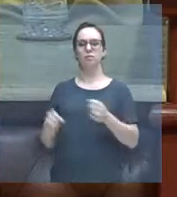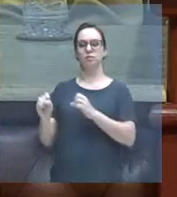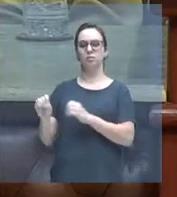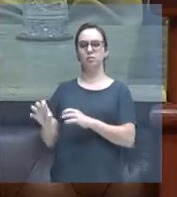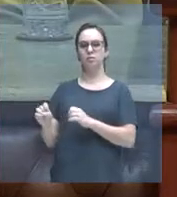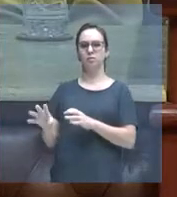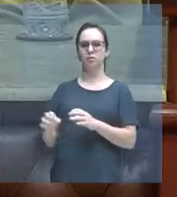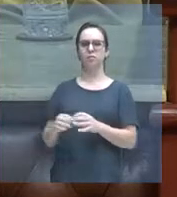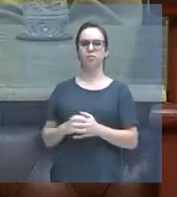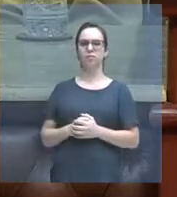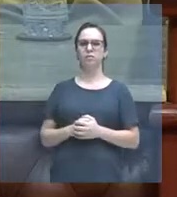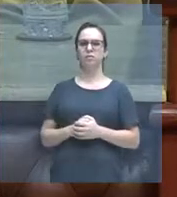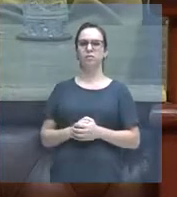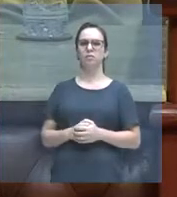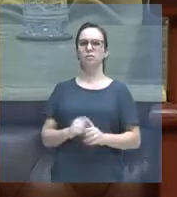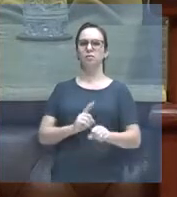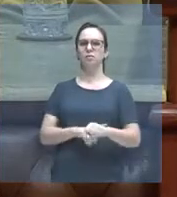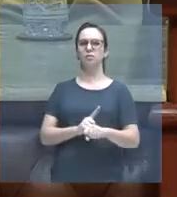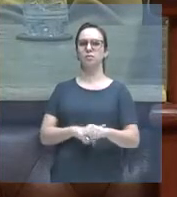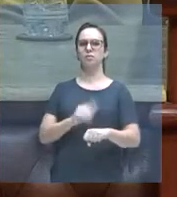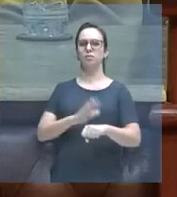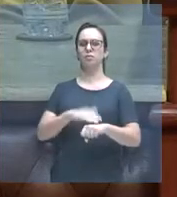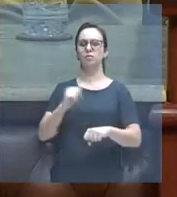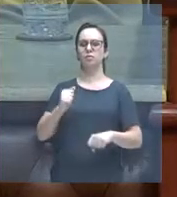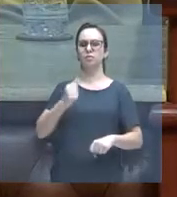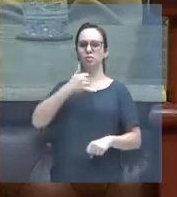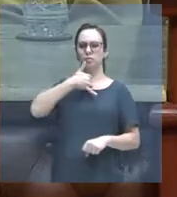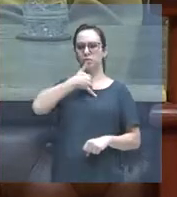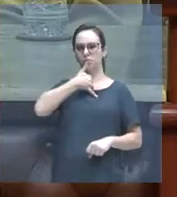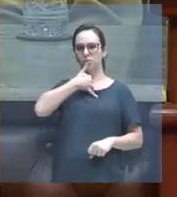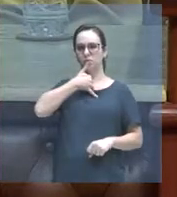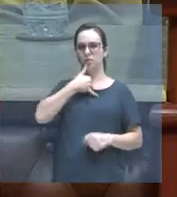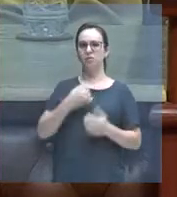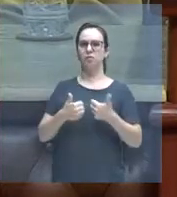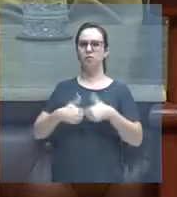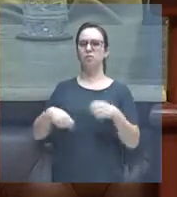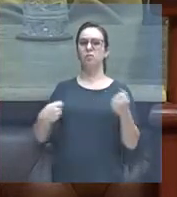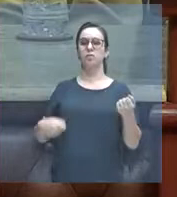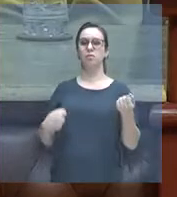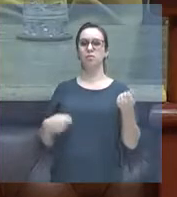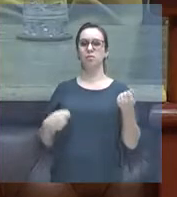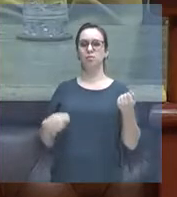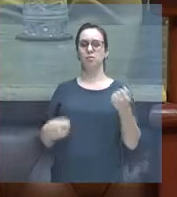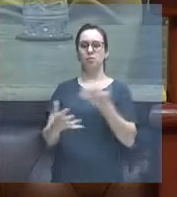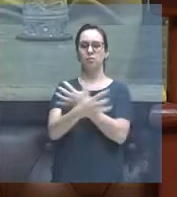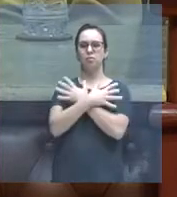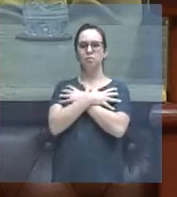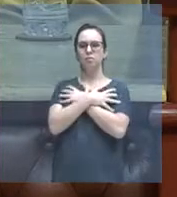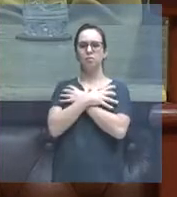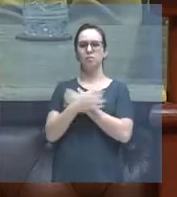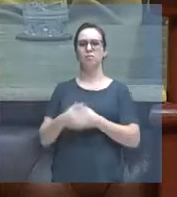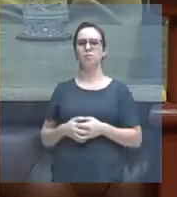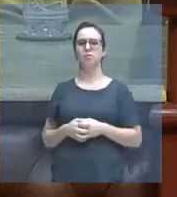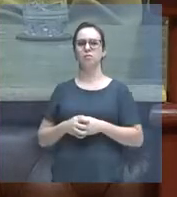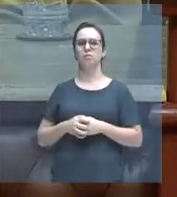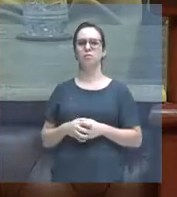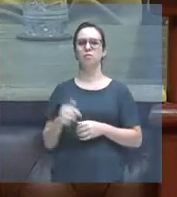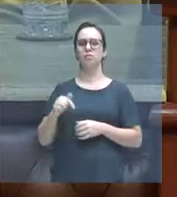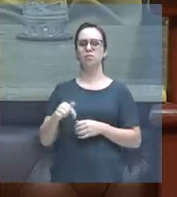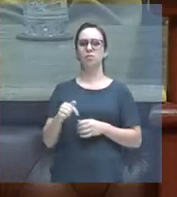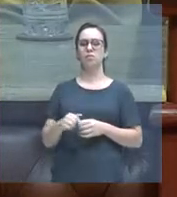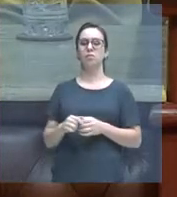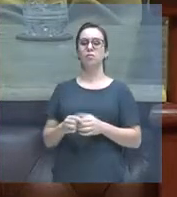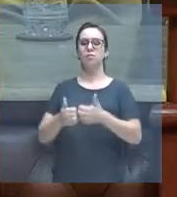mais tristes, ele estava abraçado ao violão. Então, essa questão da resiliência é